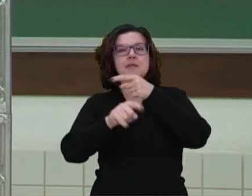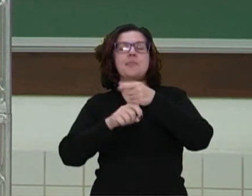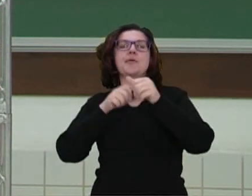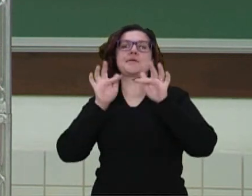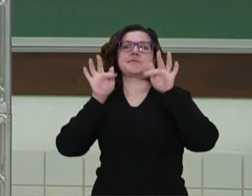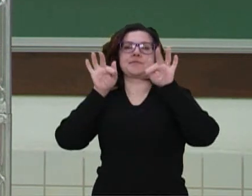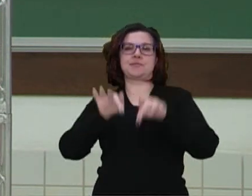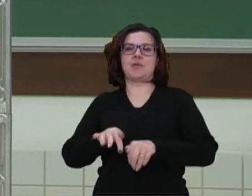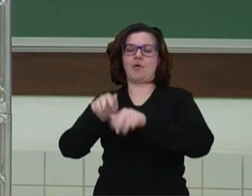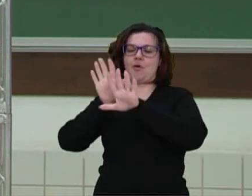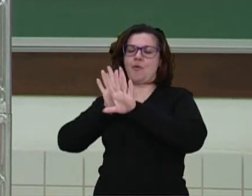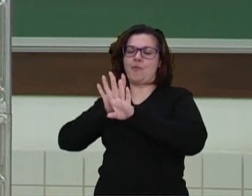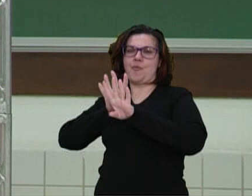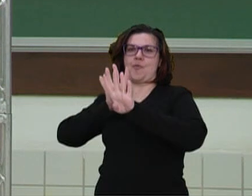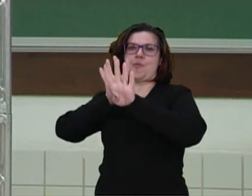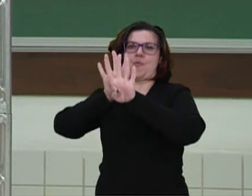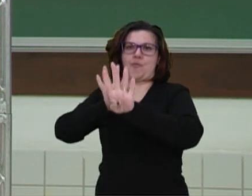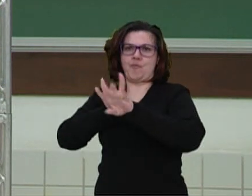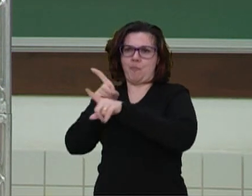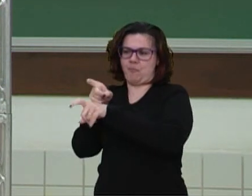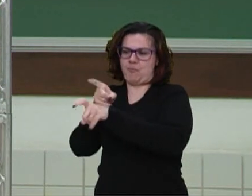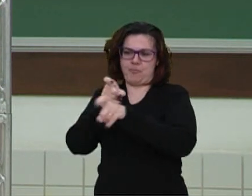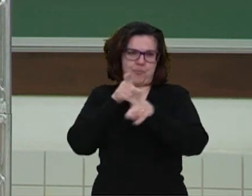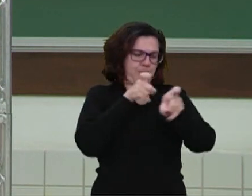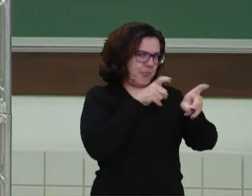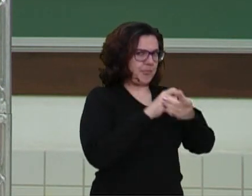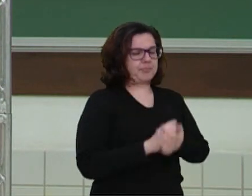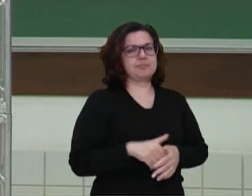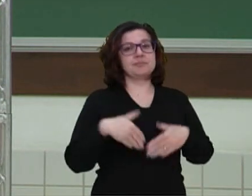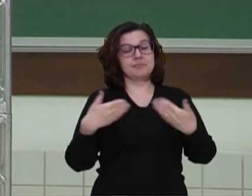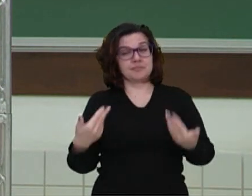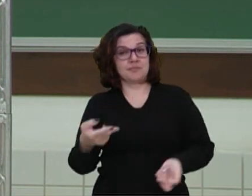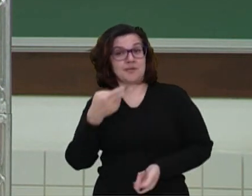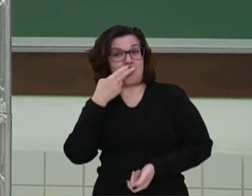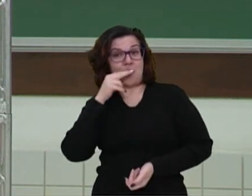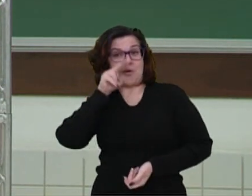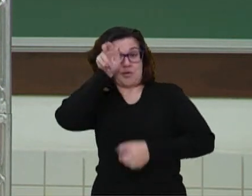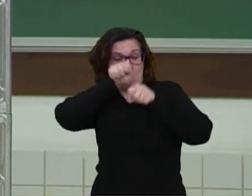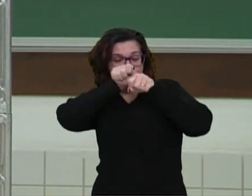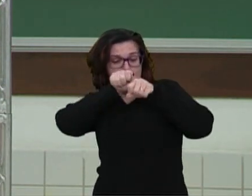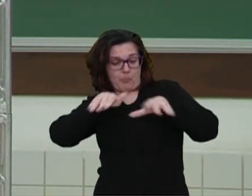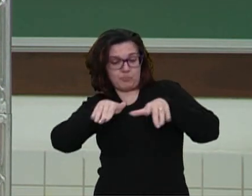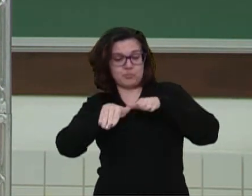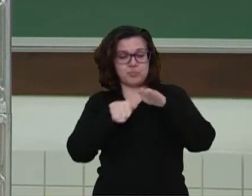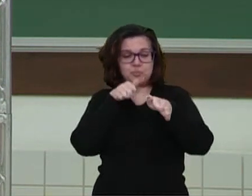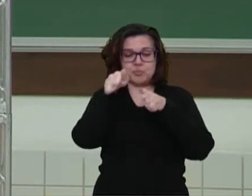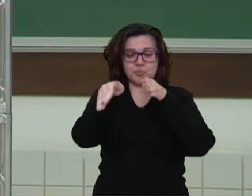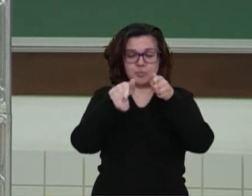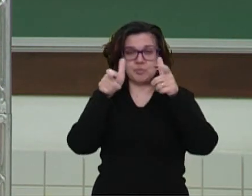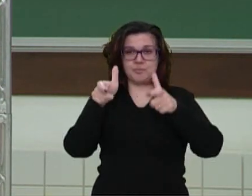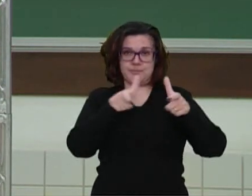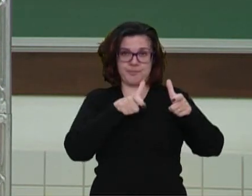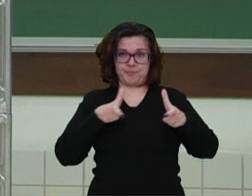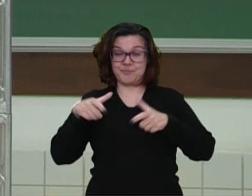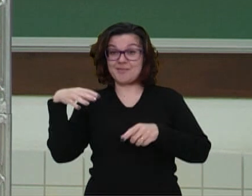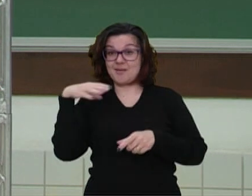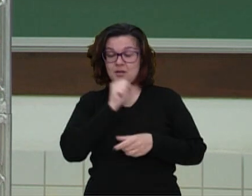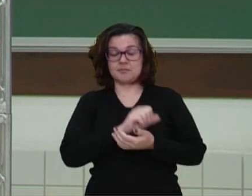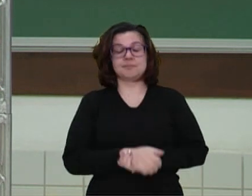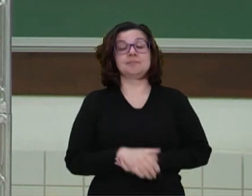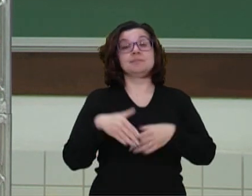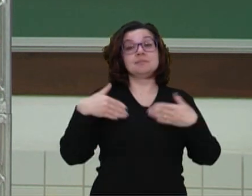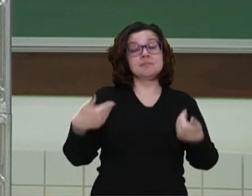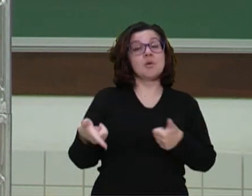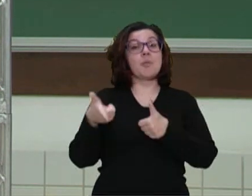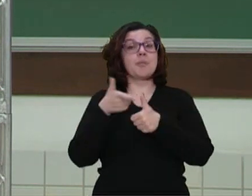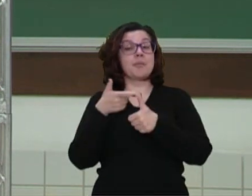Vinha aí eliminando os últimos vestígios de resistência. Assim, Hitler se expandiu rapidamente. Num primeiro momento, pela